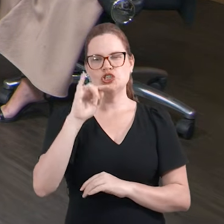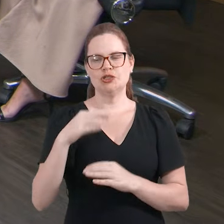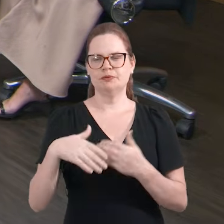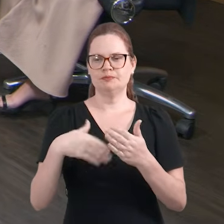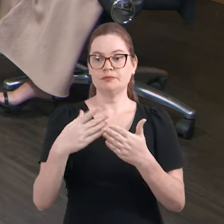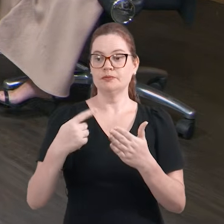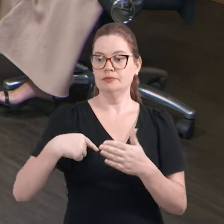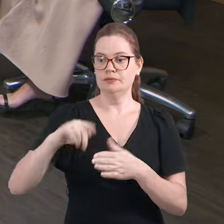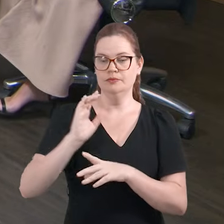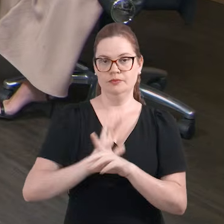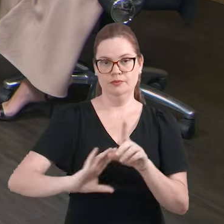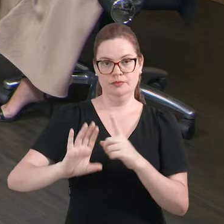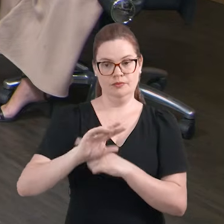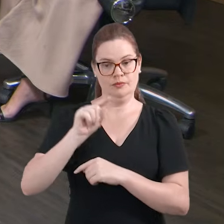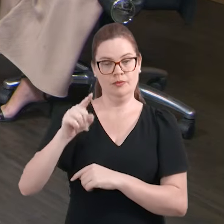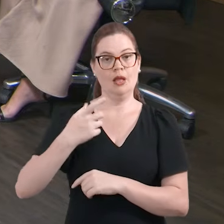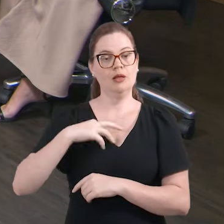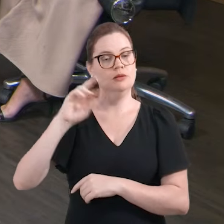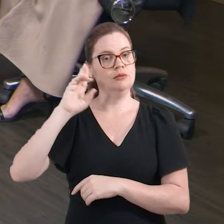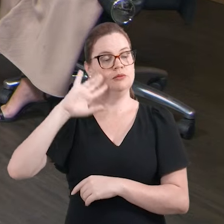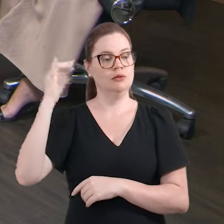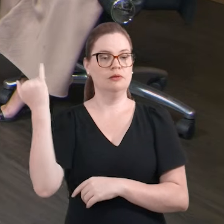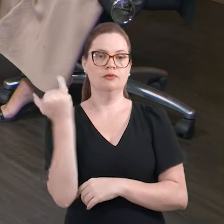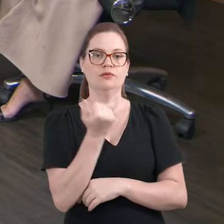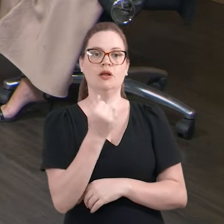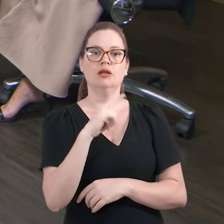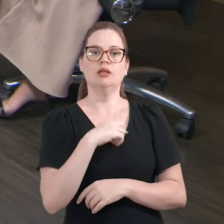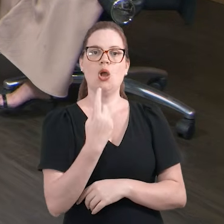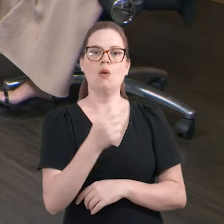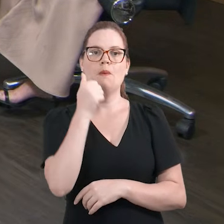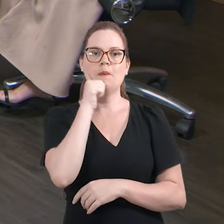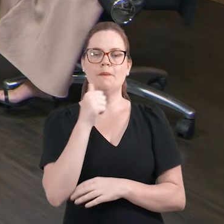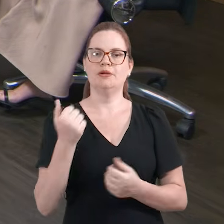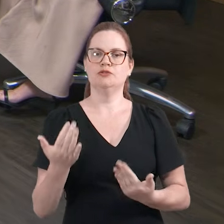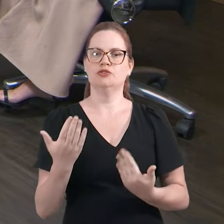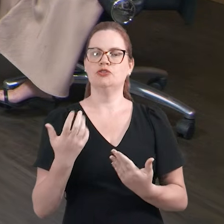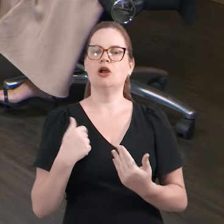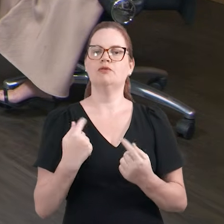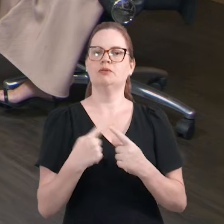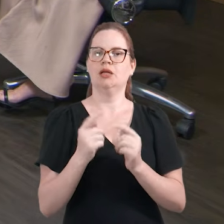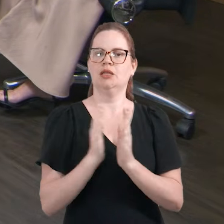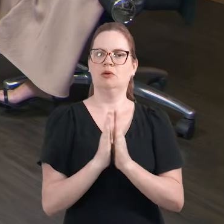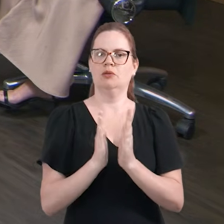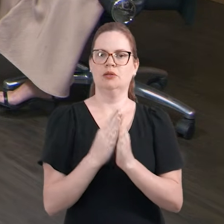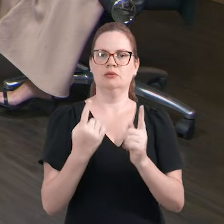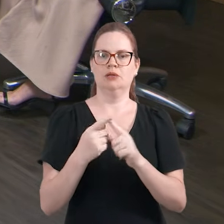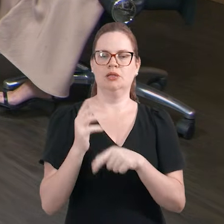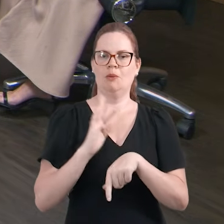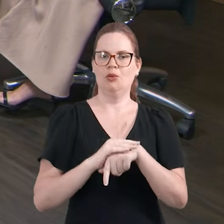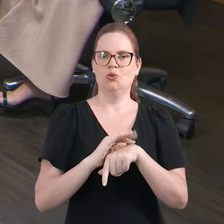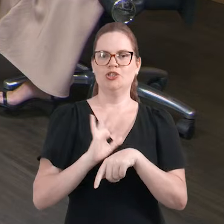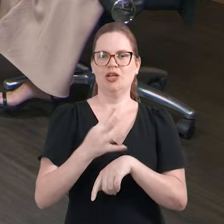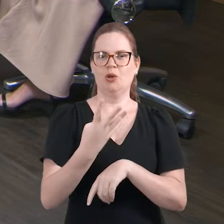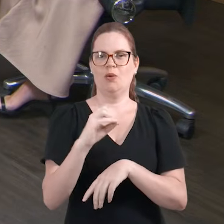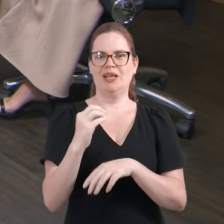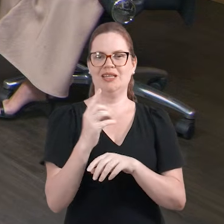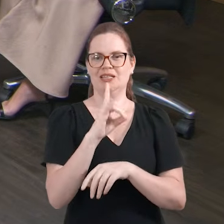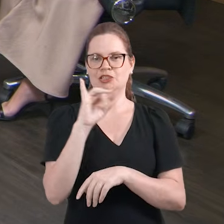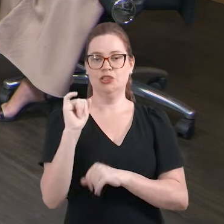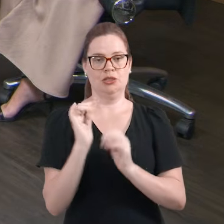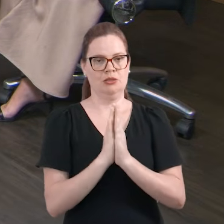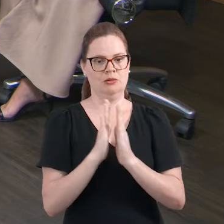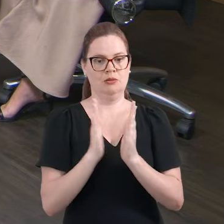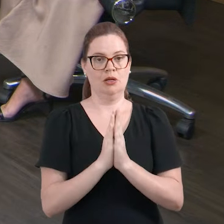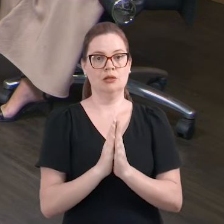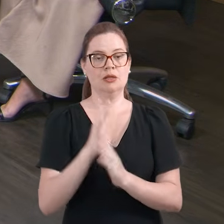eu fui a um culto e o Senhor, ele falou que tem uma jovem que estava orando por uma doença há 40 dias. Quando